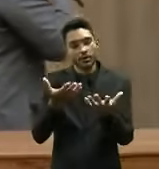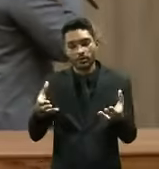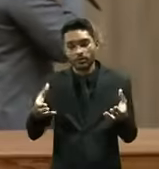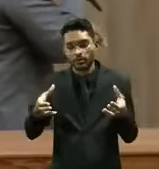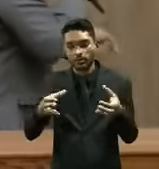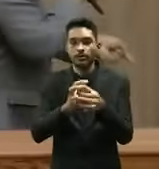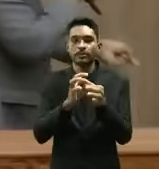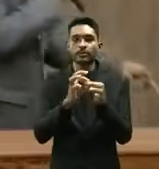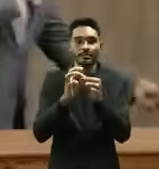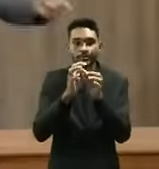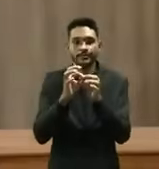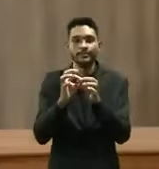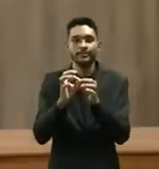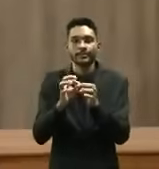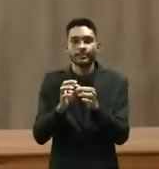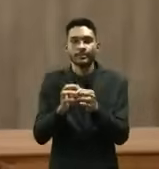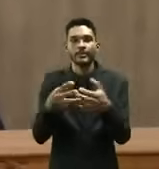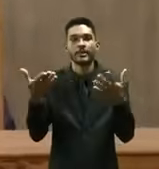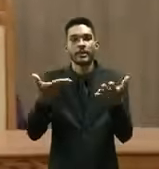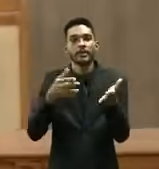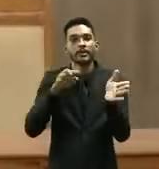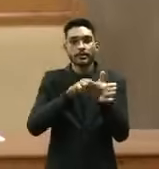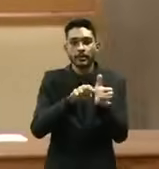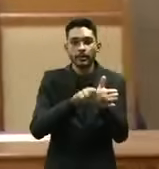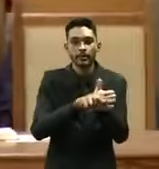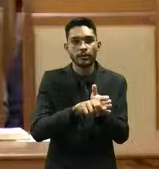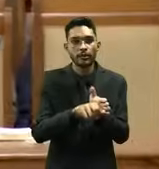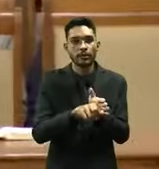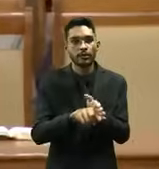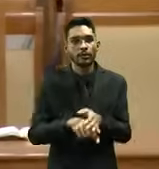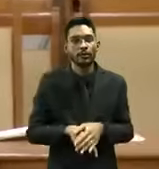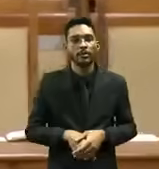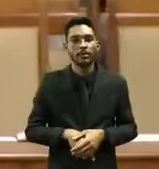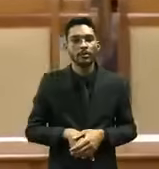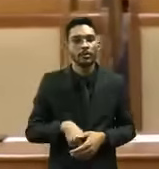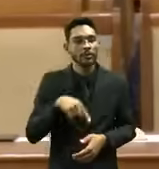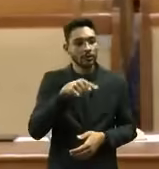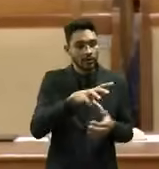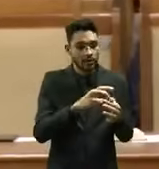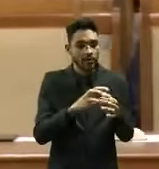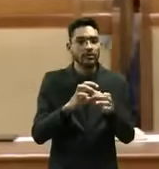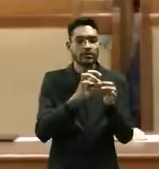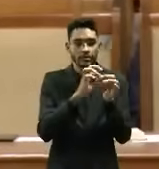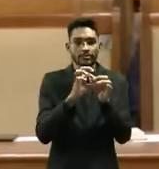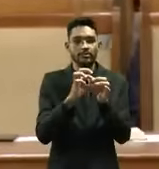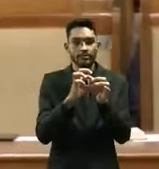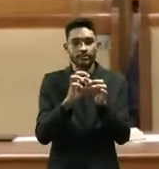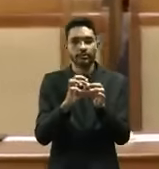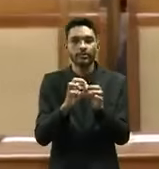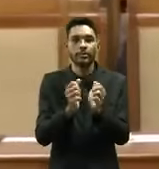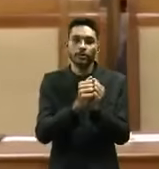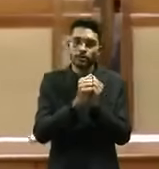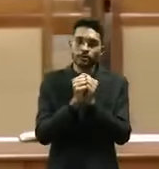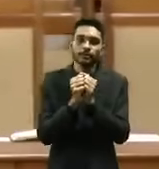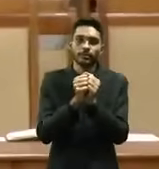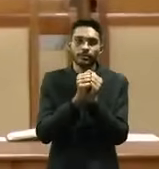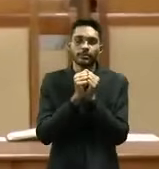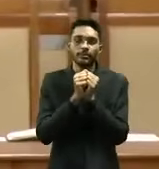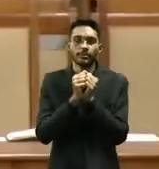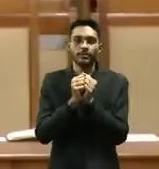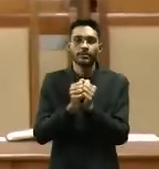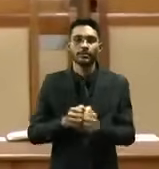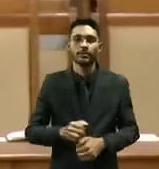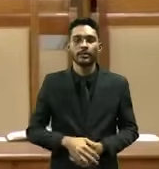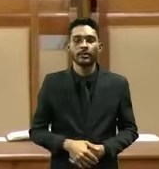que eu Amém Pergunte ao irmão que está oo cel lado tu tá do mesmo lado que eu pergunte aí quem tá no culto irmão Pergunta tu tá do mesmo lado